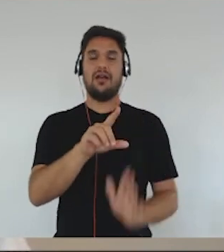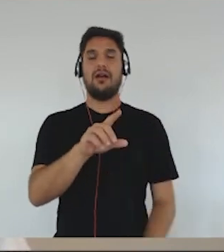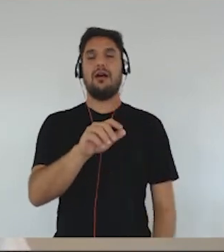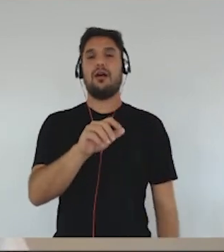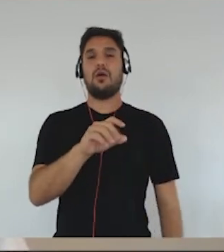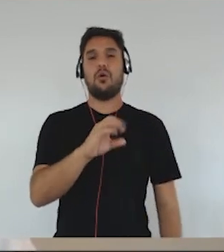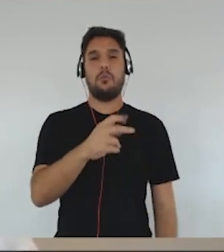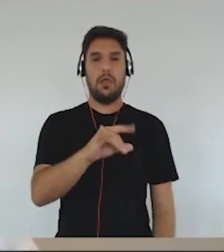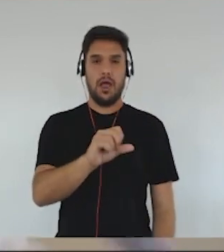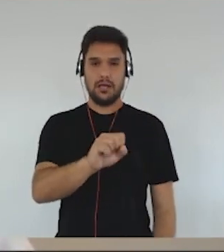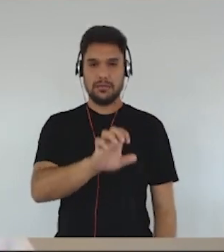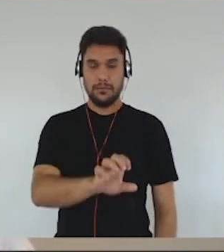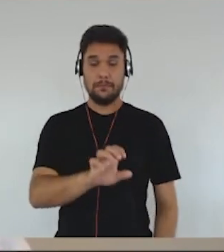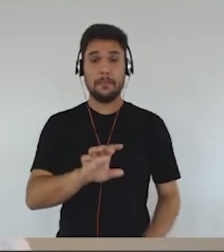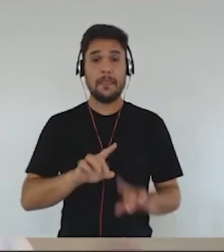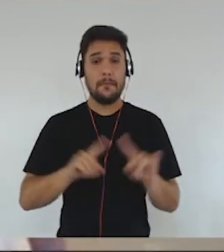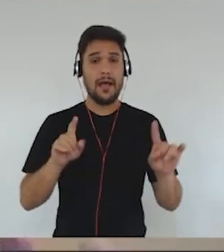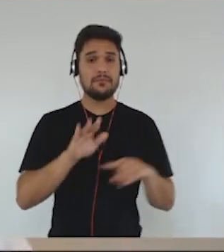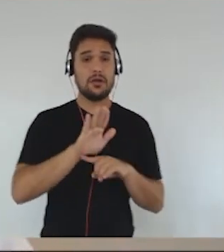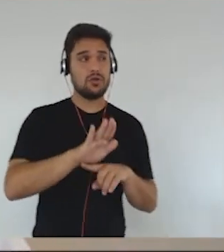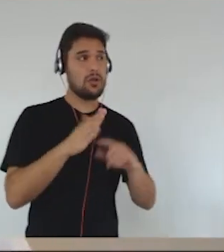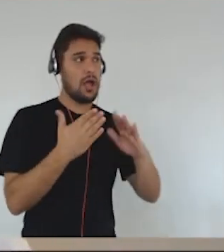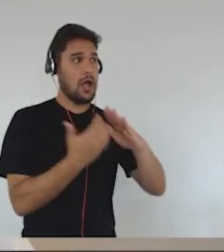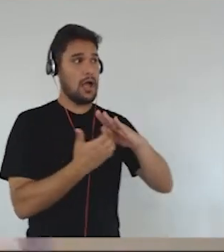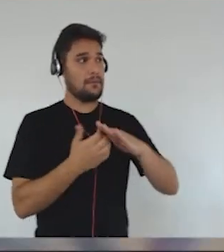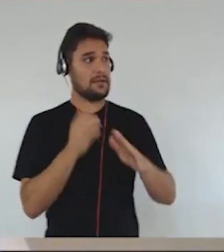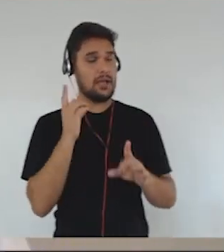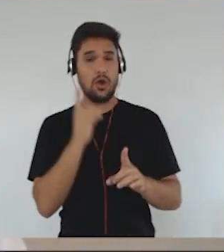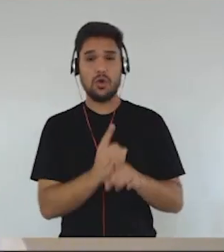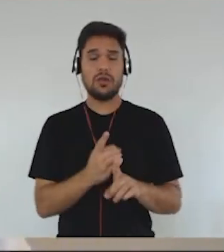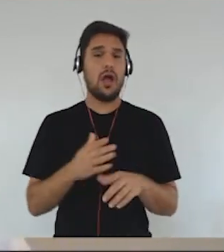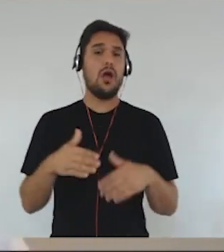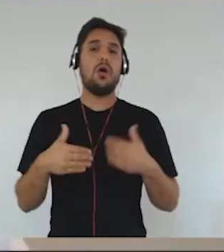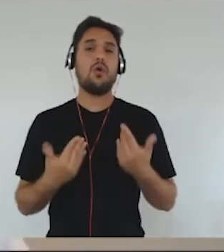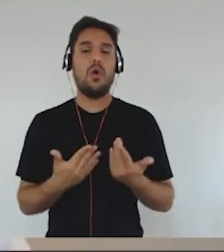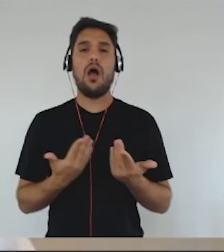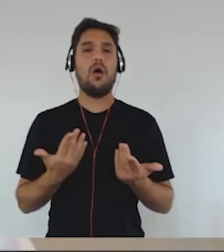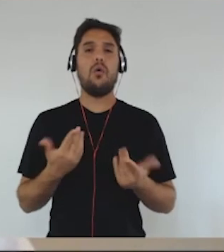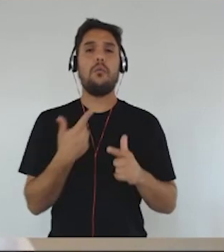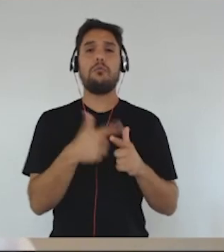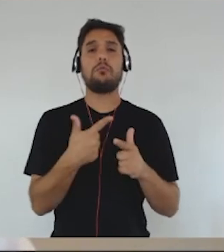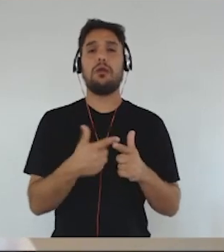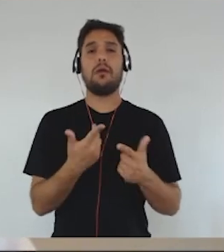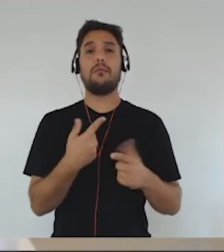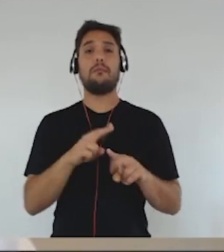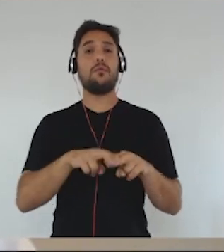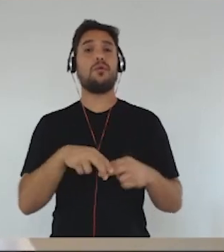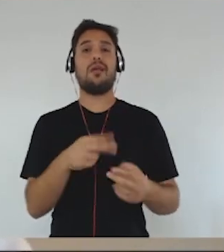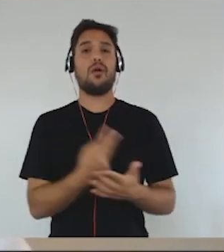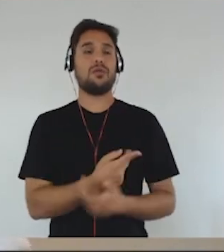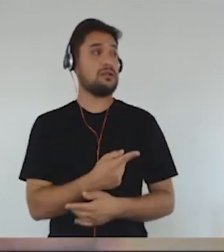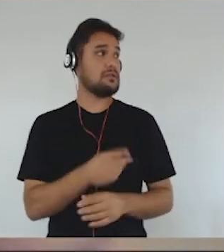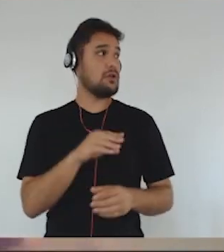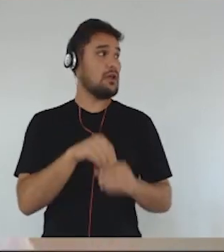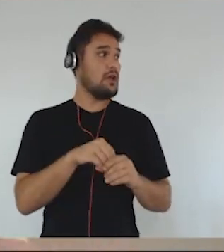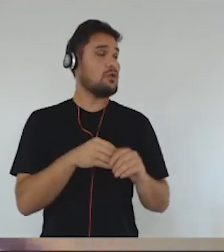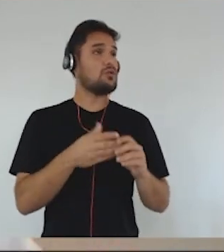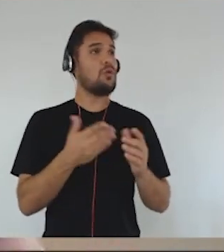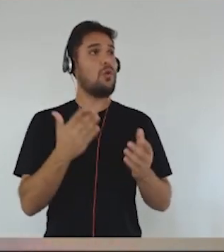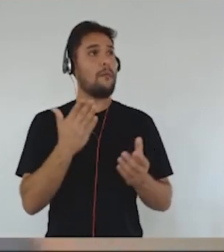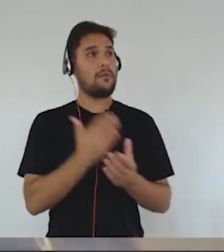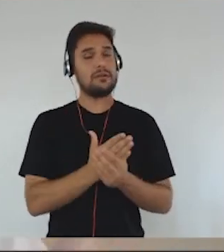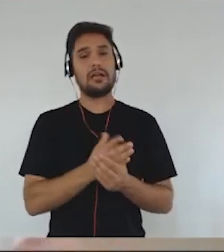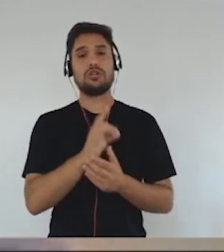também, obviamente, para ajudar a empresa a identificar quais foram as causas daquele problema e dentro daquele processo de não